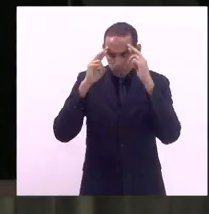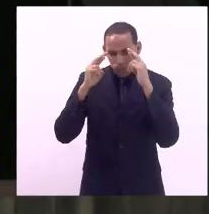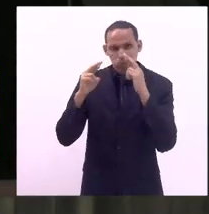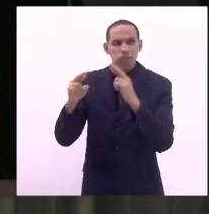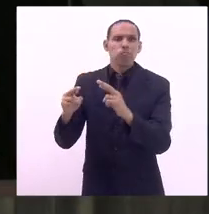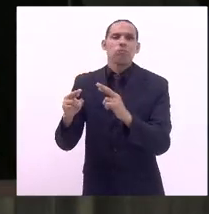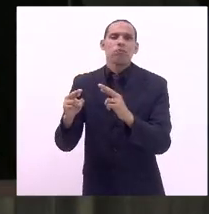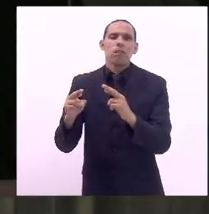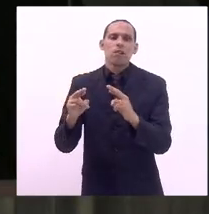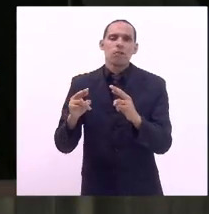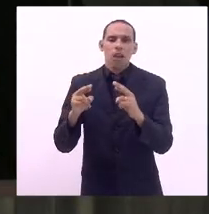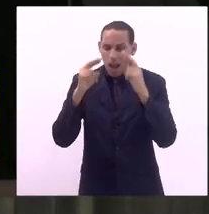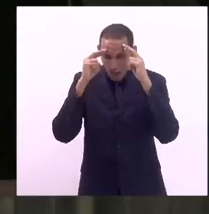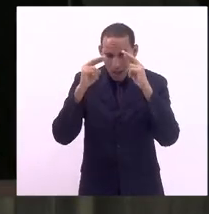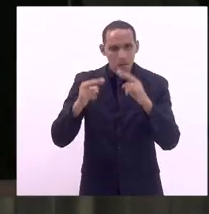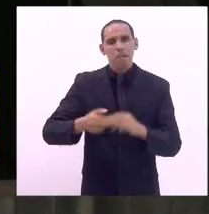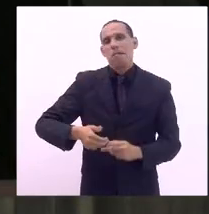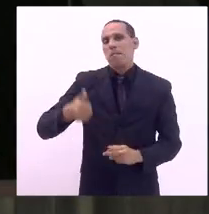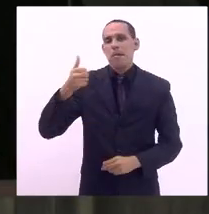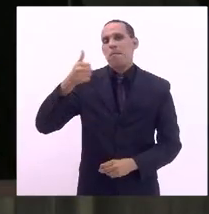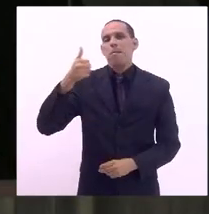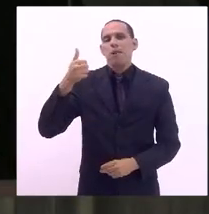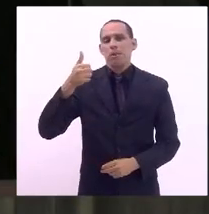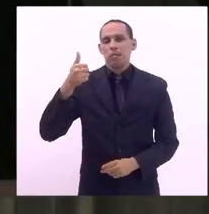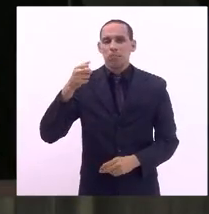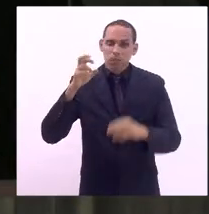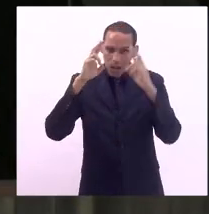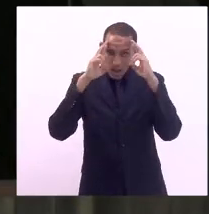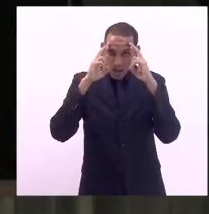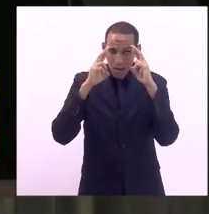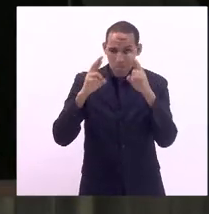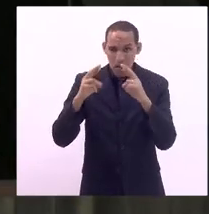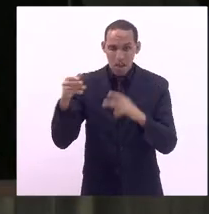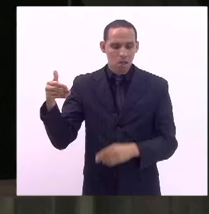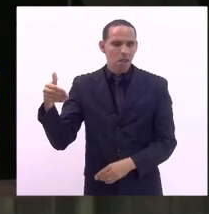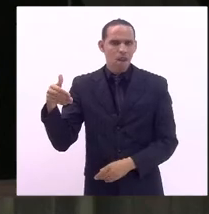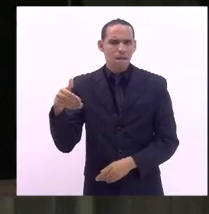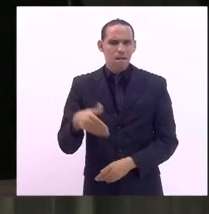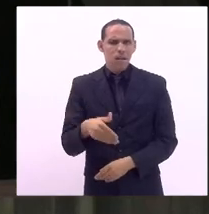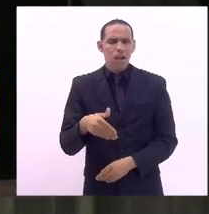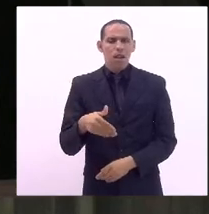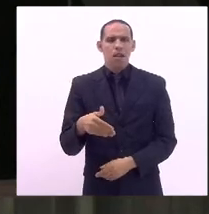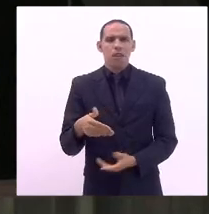o respeito acima de tudo. Respeitar não é vir aqui